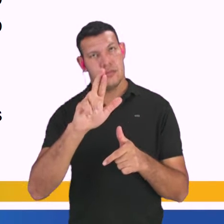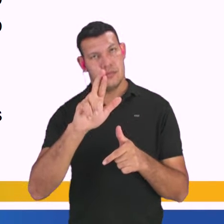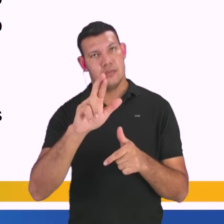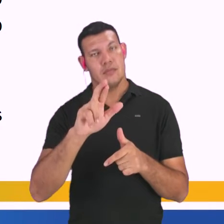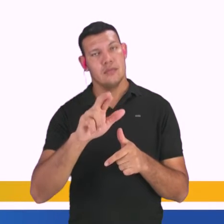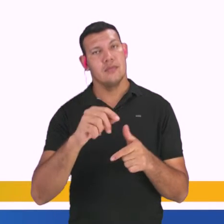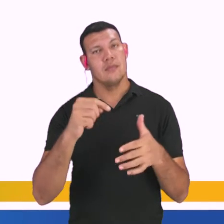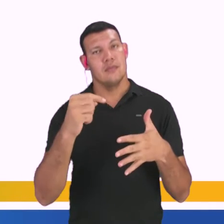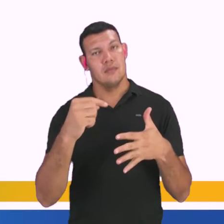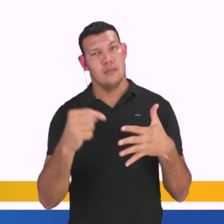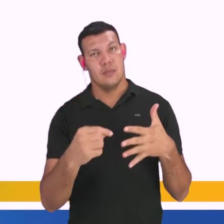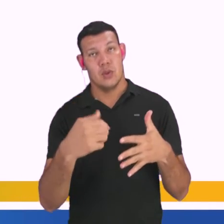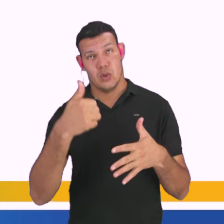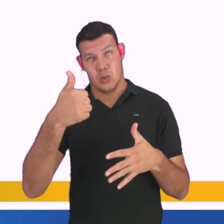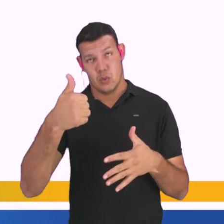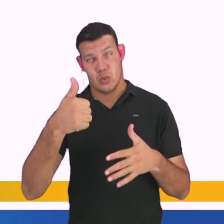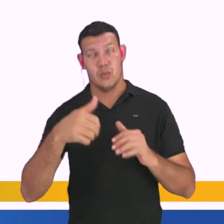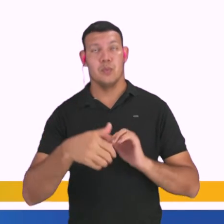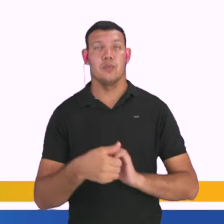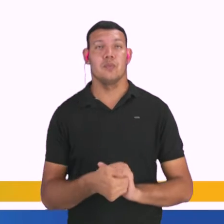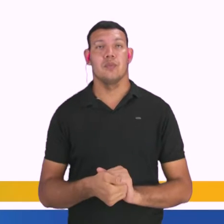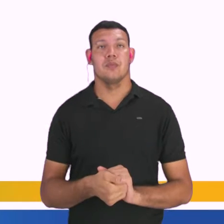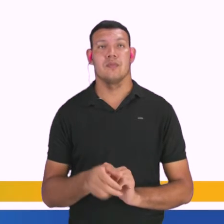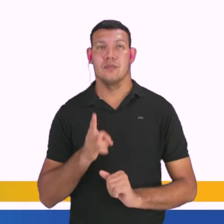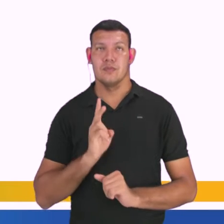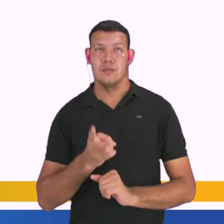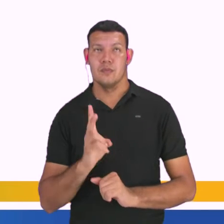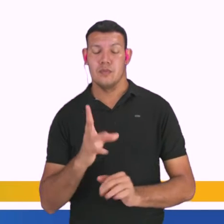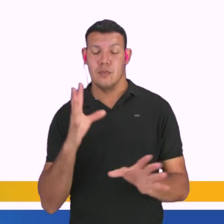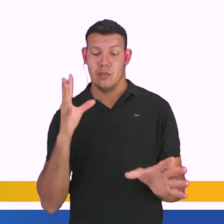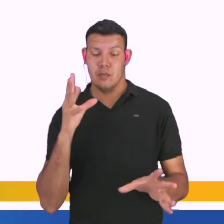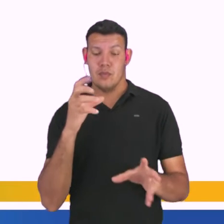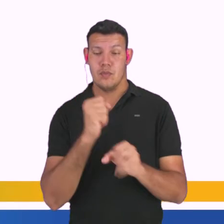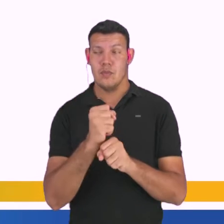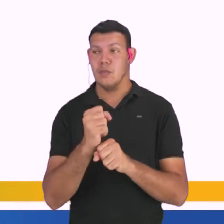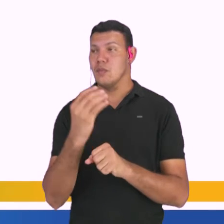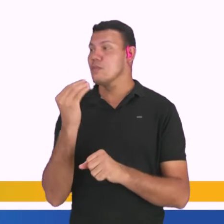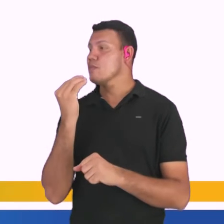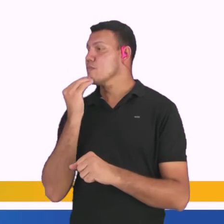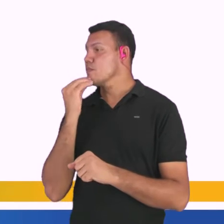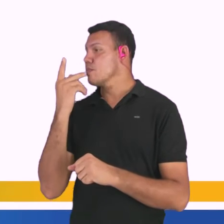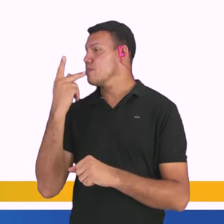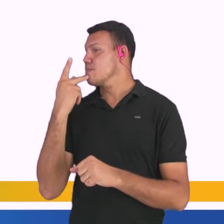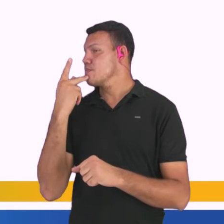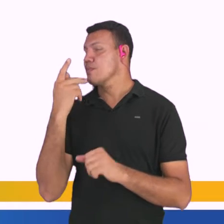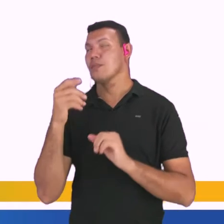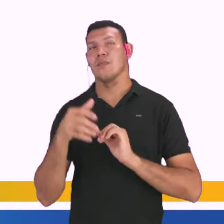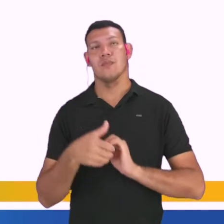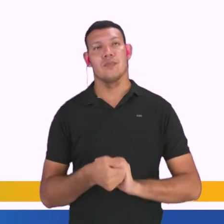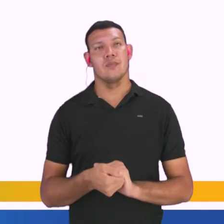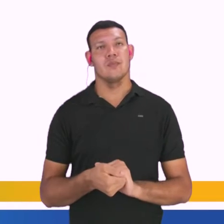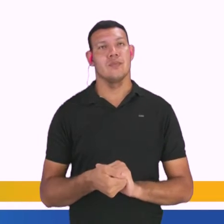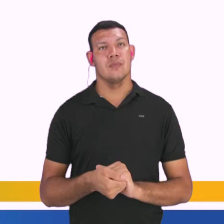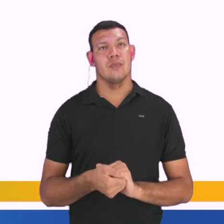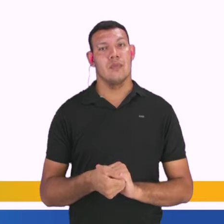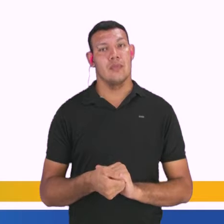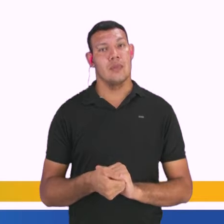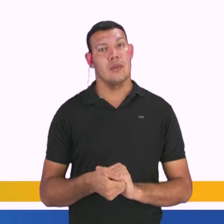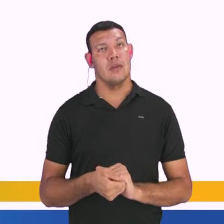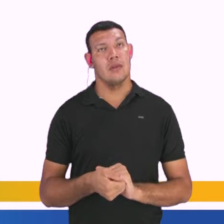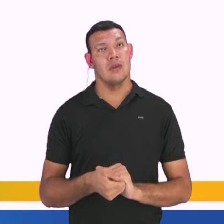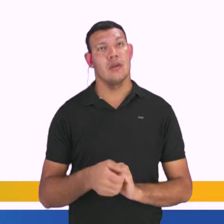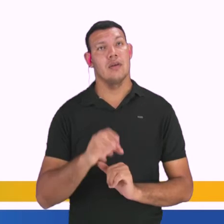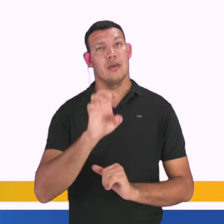tudo bem gente continuando nós vamos ter agora o cálculo de probabilidade Então